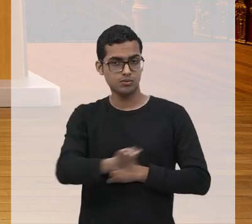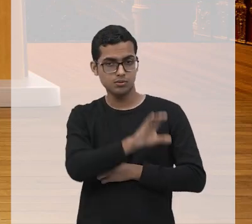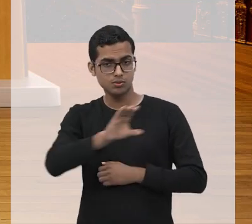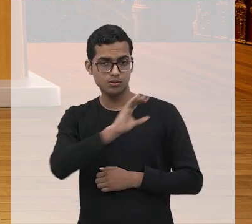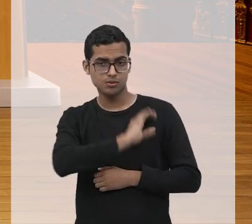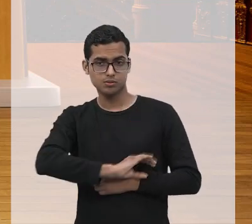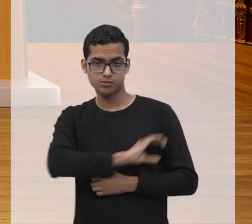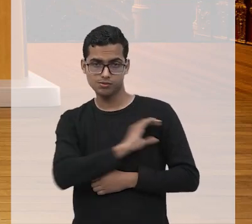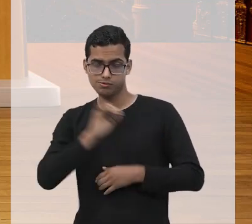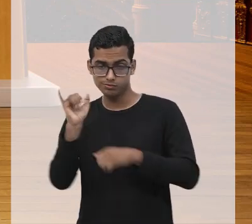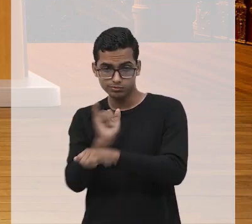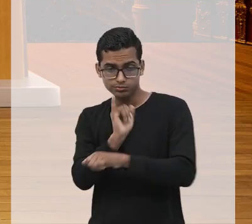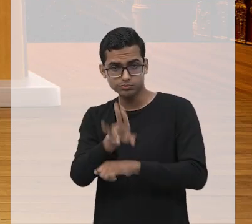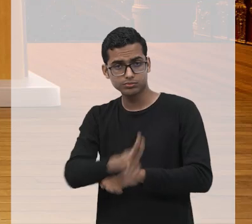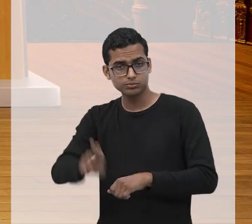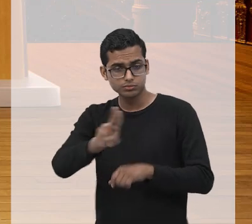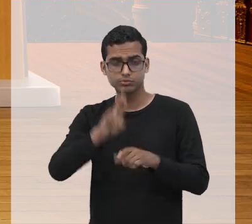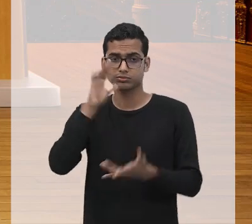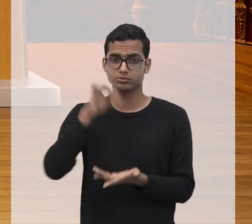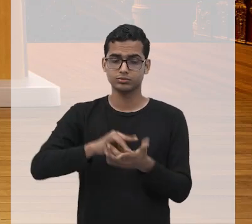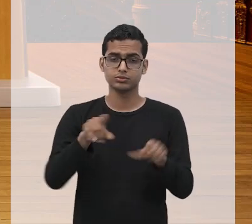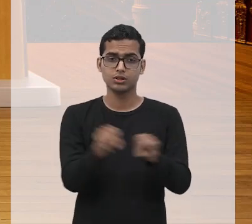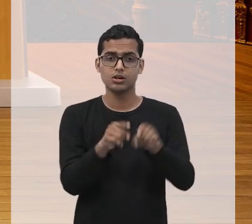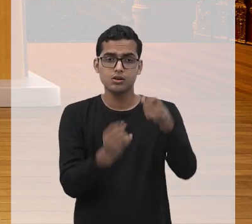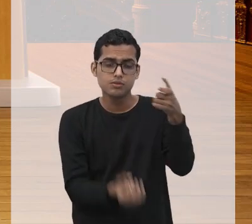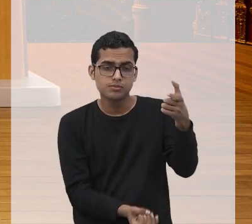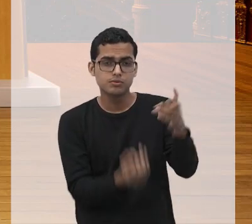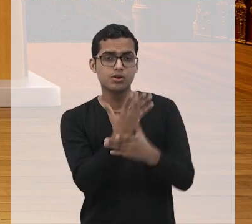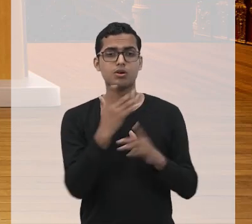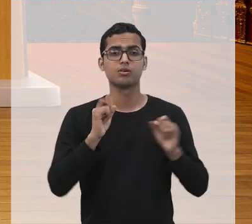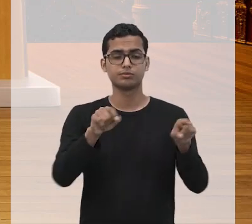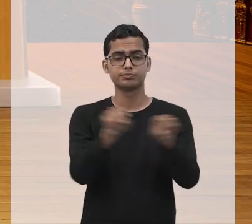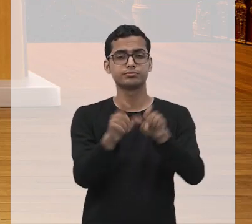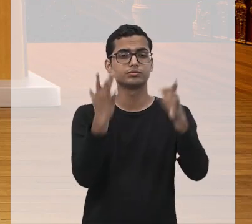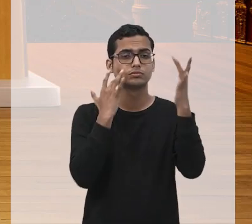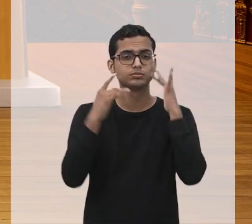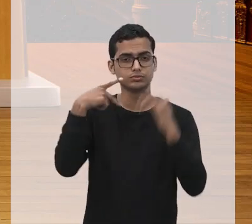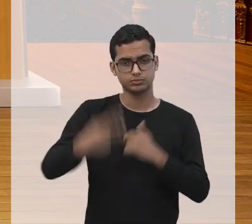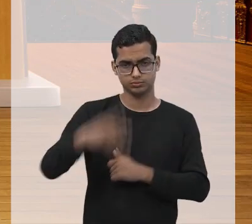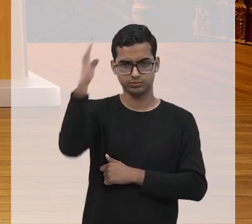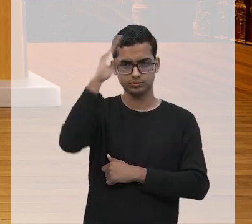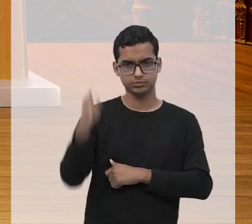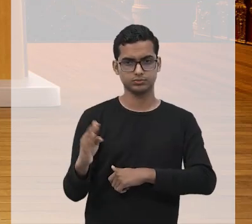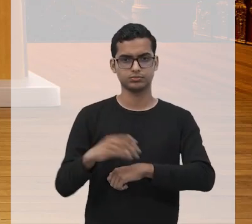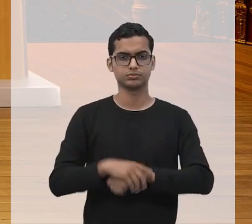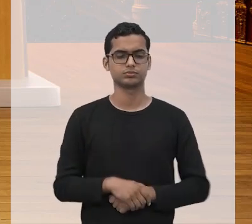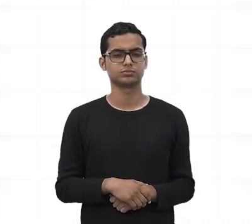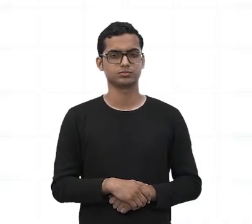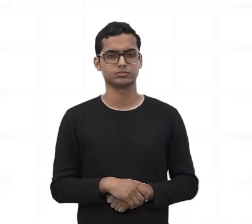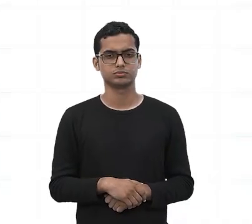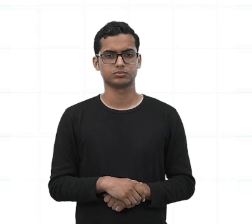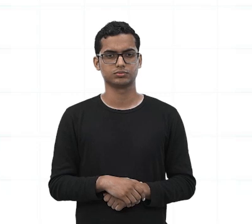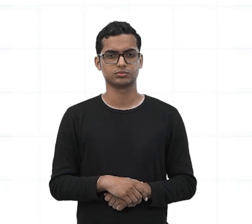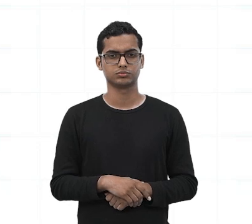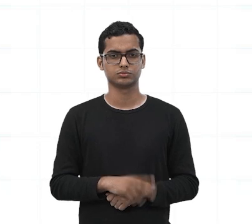ela foi dando origem ao teatro brasileiro. Com a chegada da família